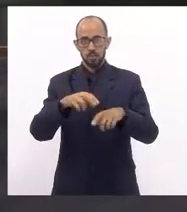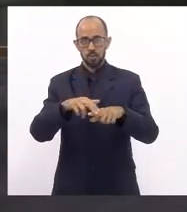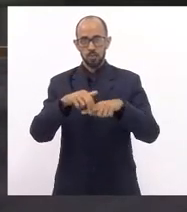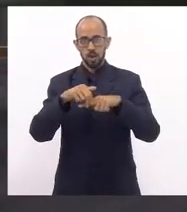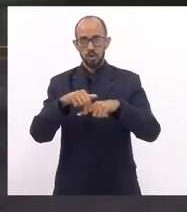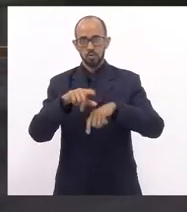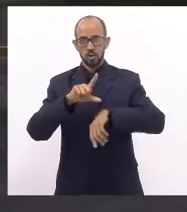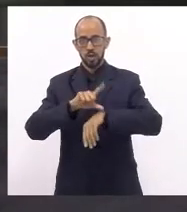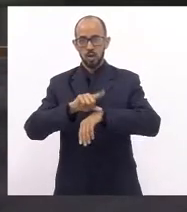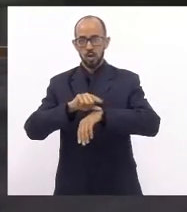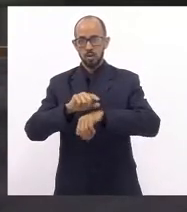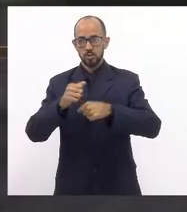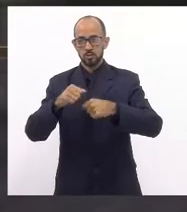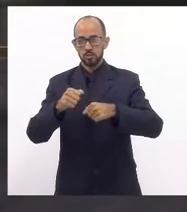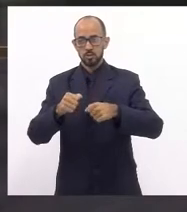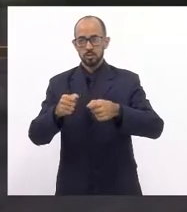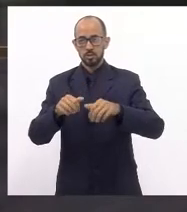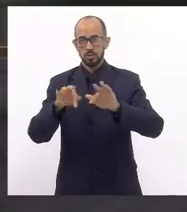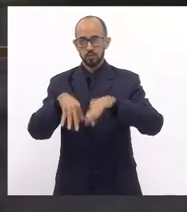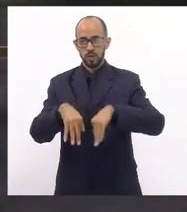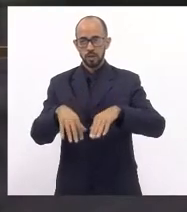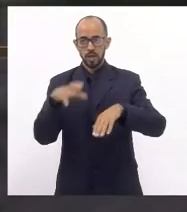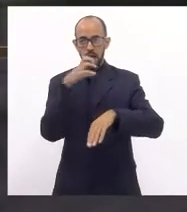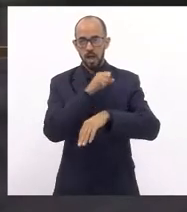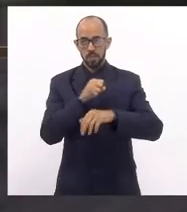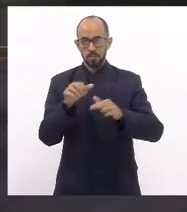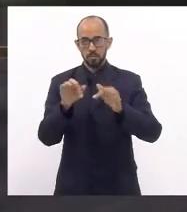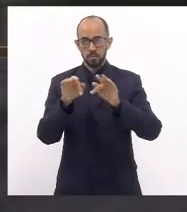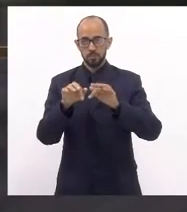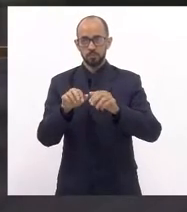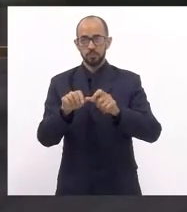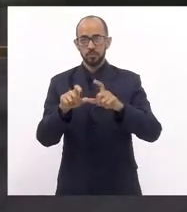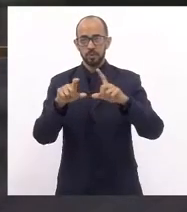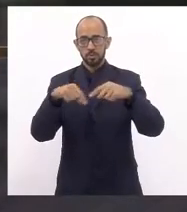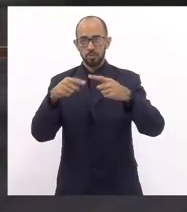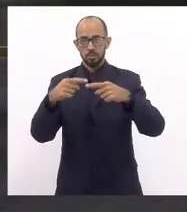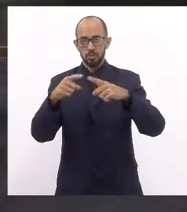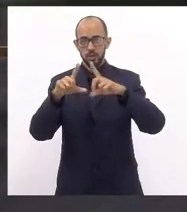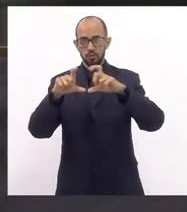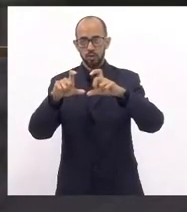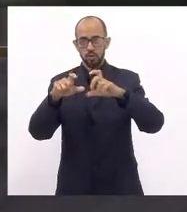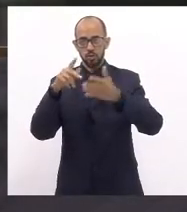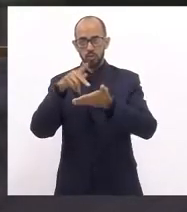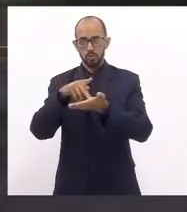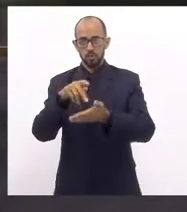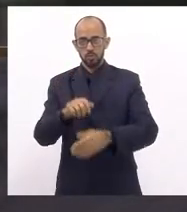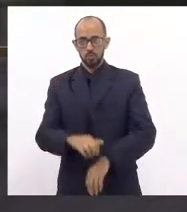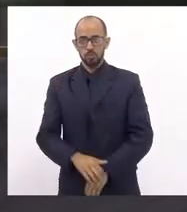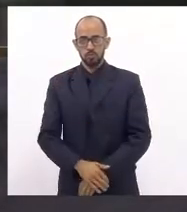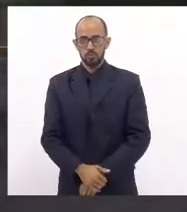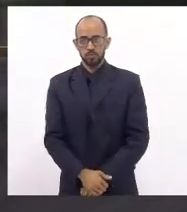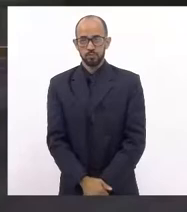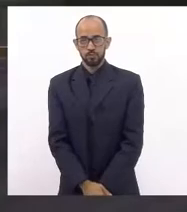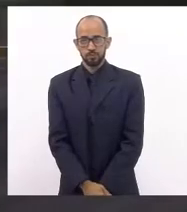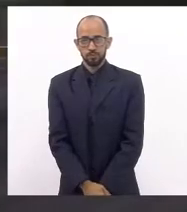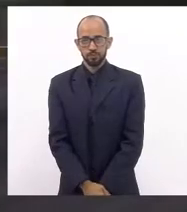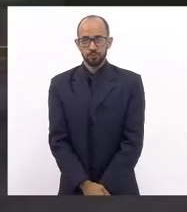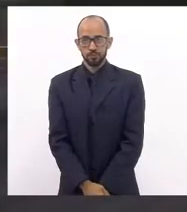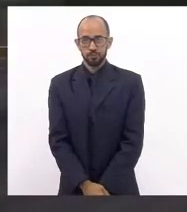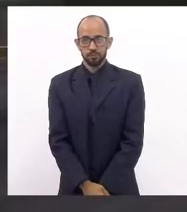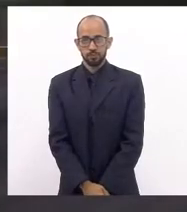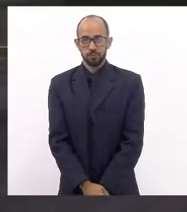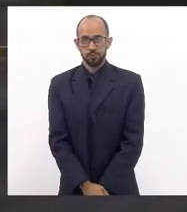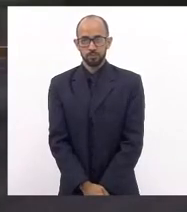a gente vai ter que correr aqui para fazer o encerramento e a foto oficial. Ela quer só entregar uma coisa para você da